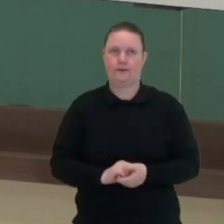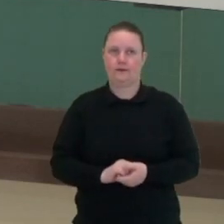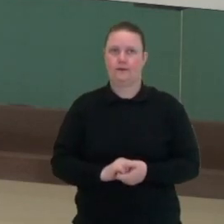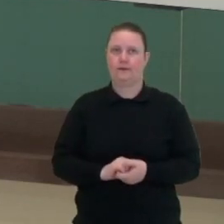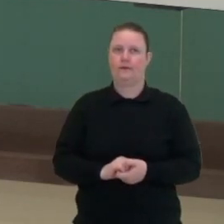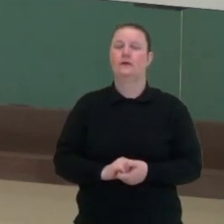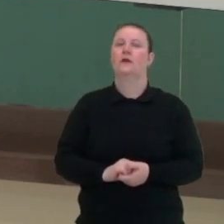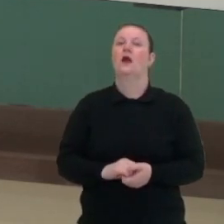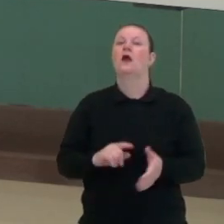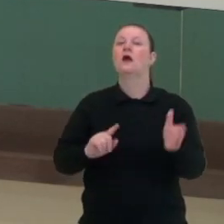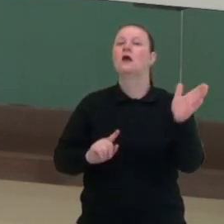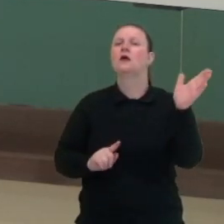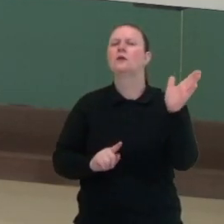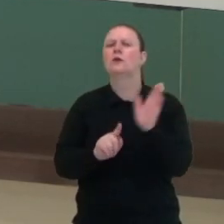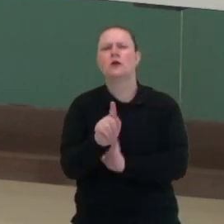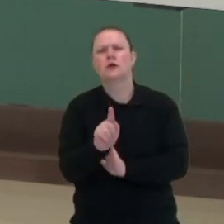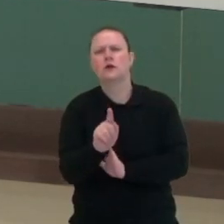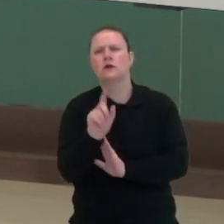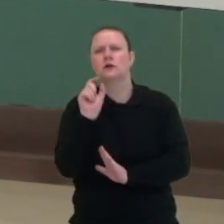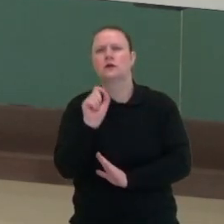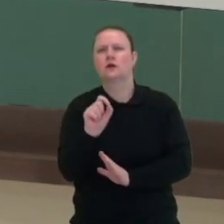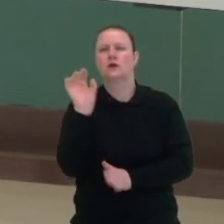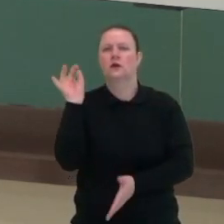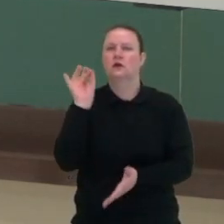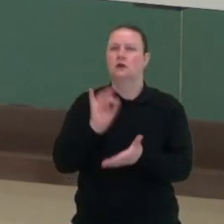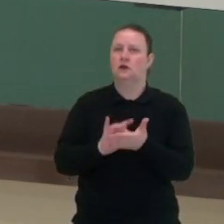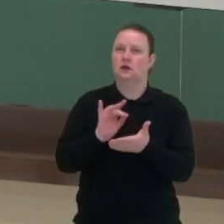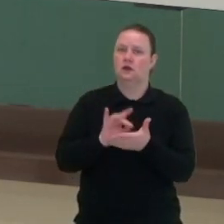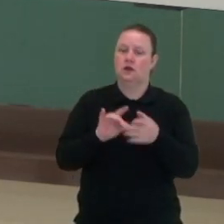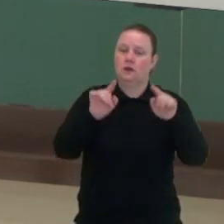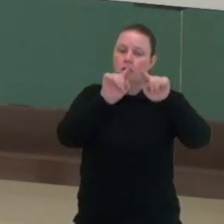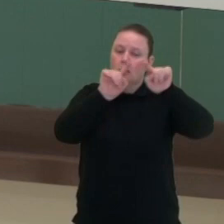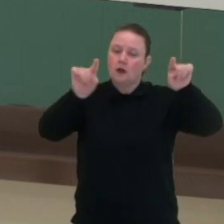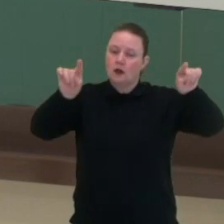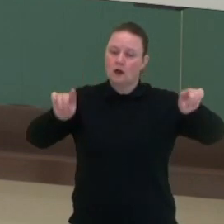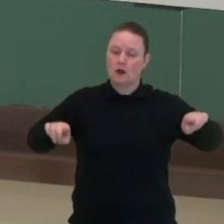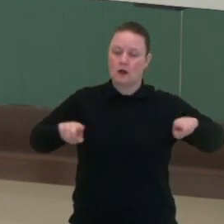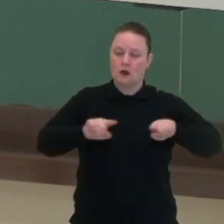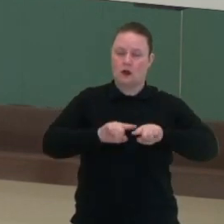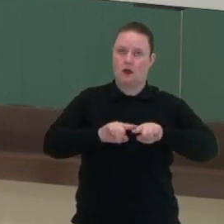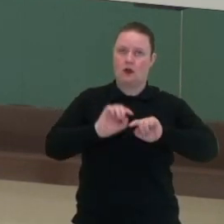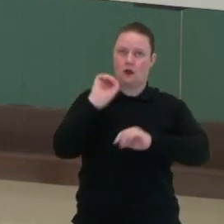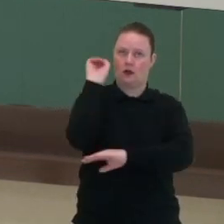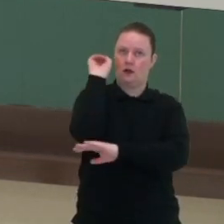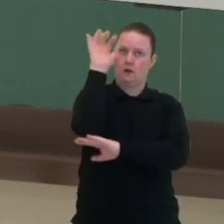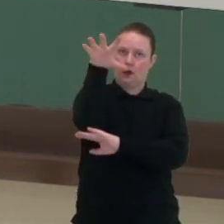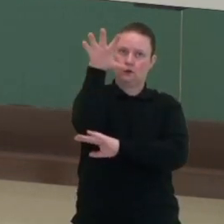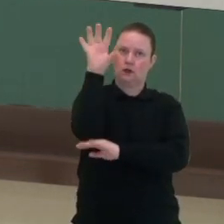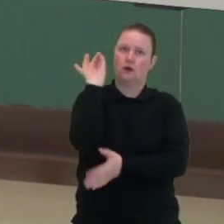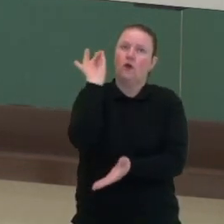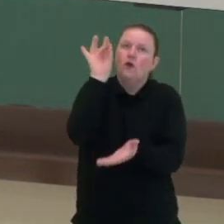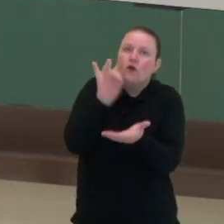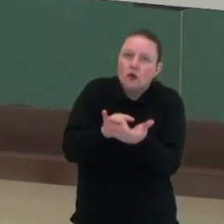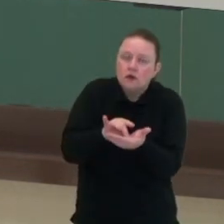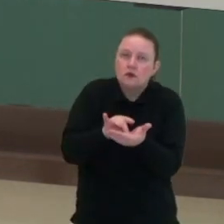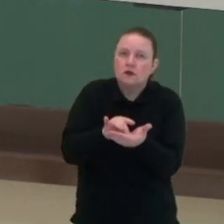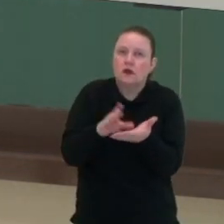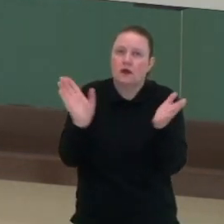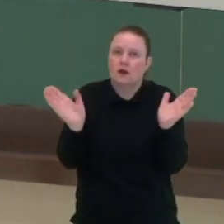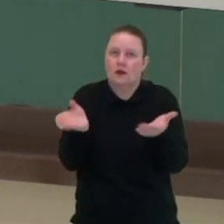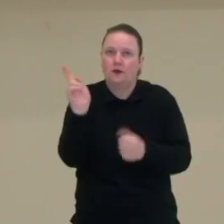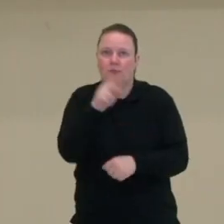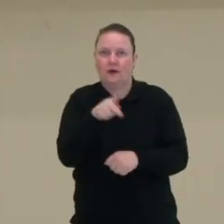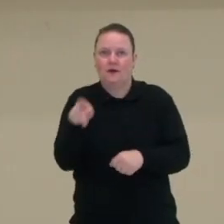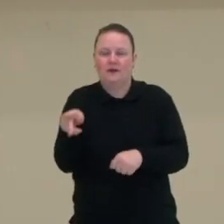A pergunta é, determine a área de uma quadra de basquete oficial. Então, agora a professora vai dar um